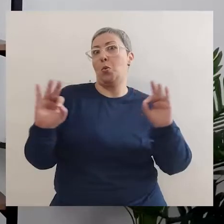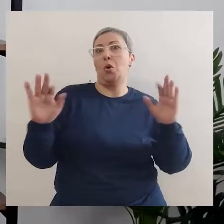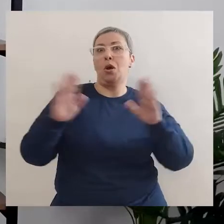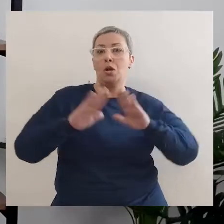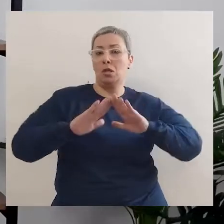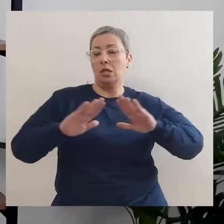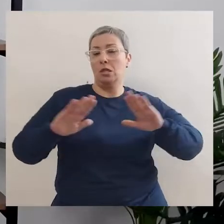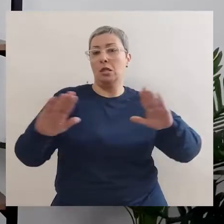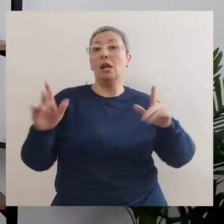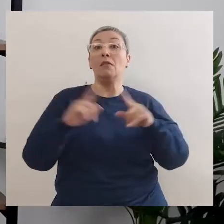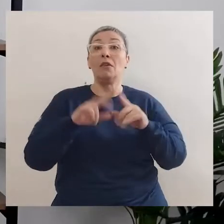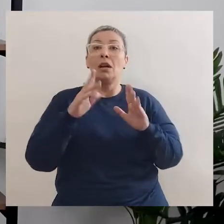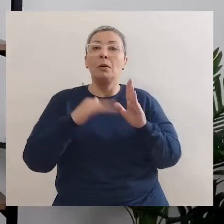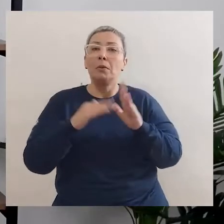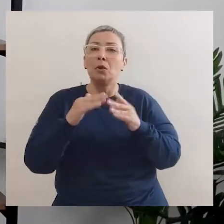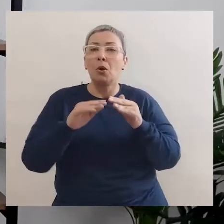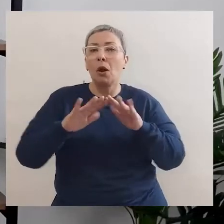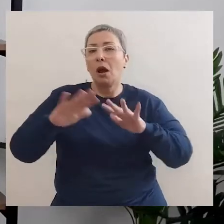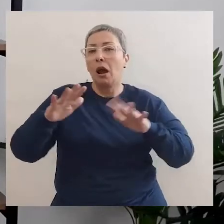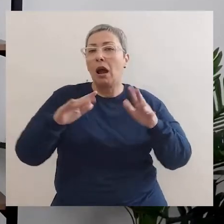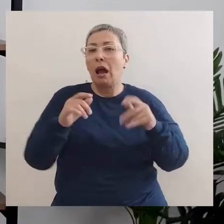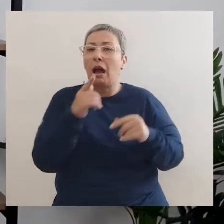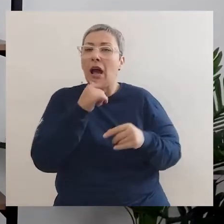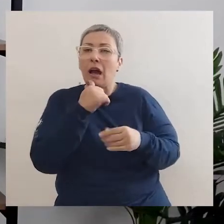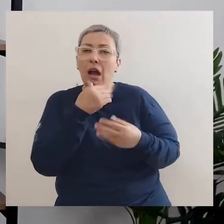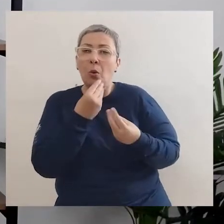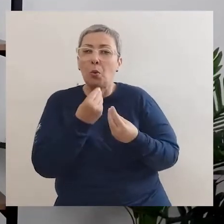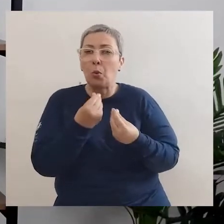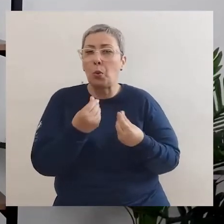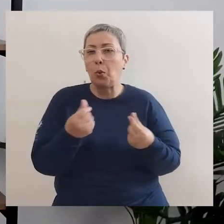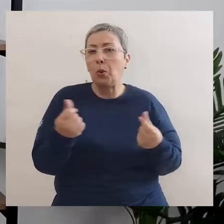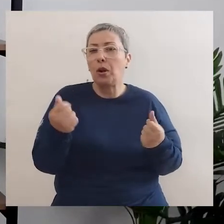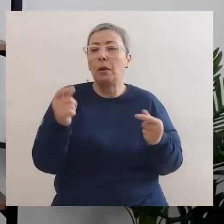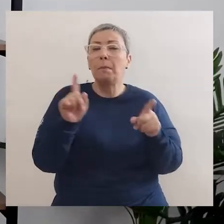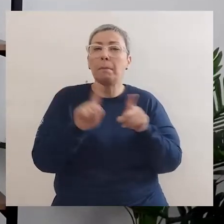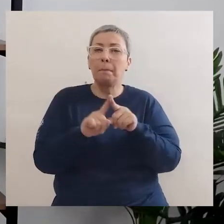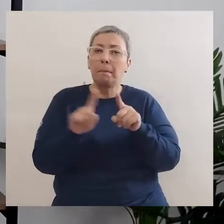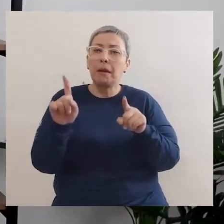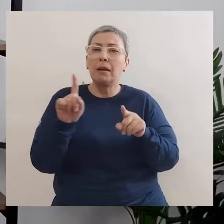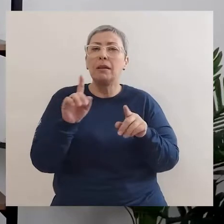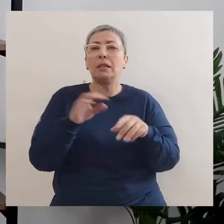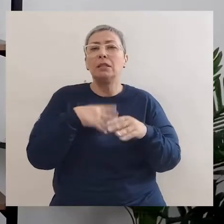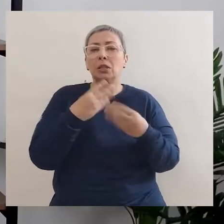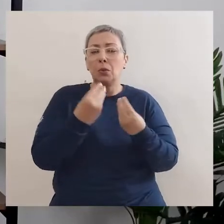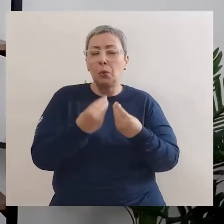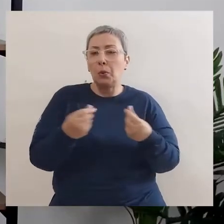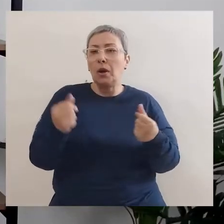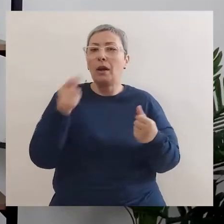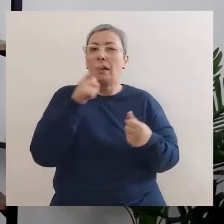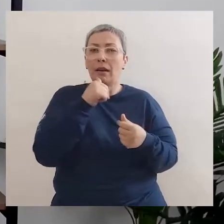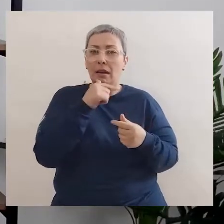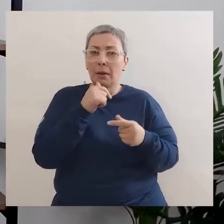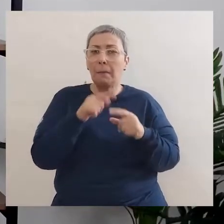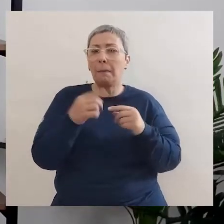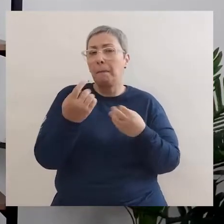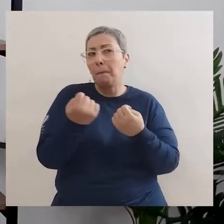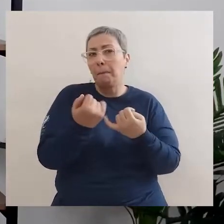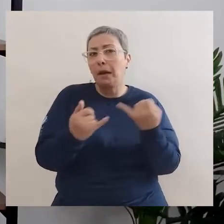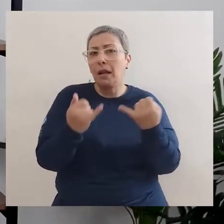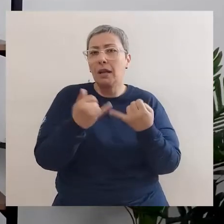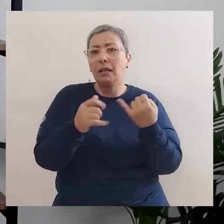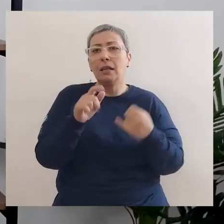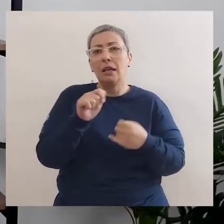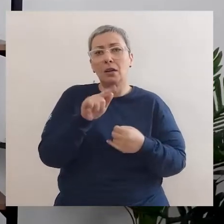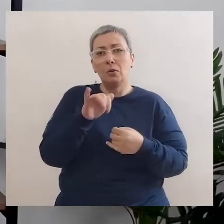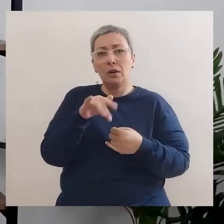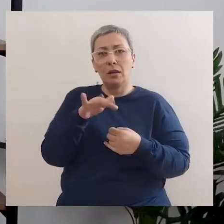mais aguada, né? Mais dissolvida na água, ela vai ficar como se fosse uma aquarela. E aí eu vou fazer o